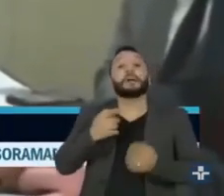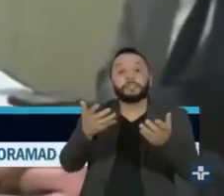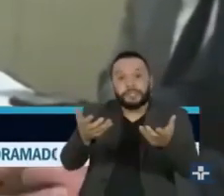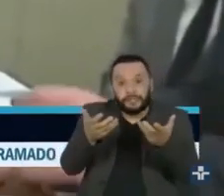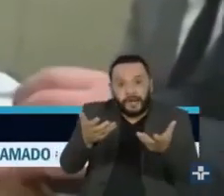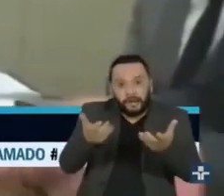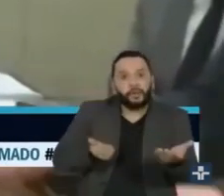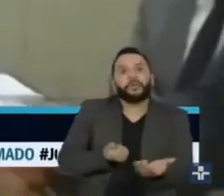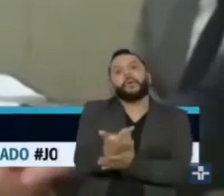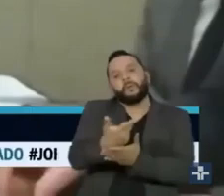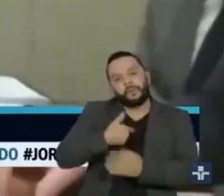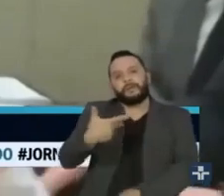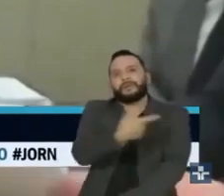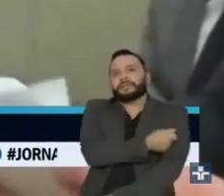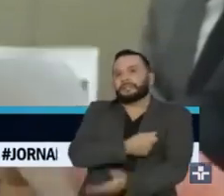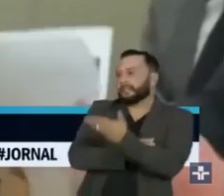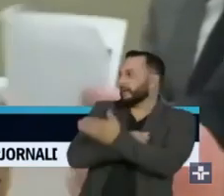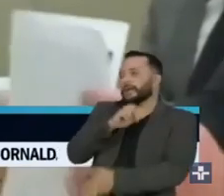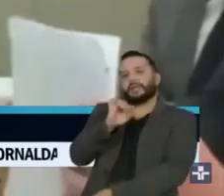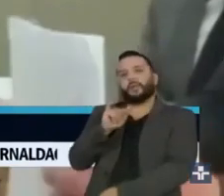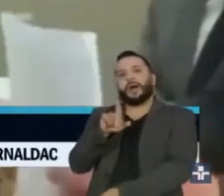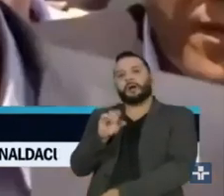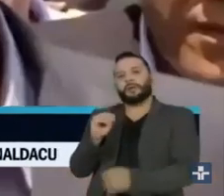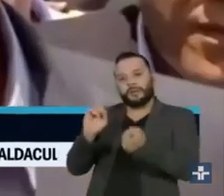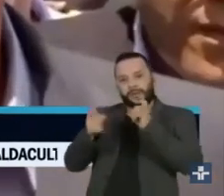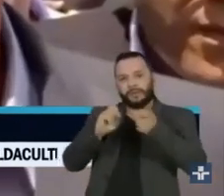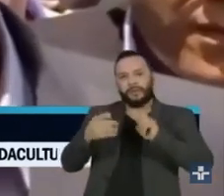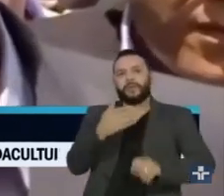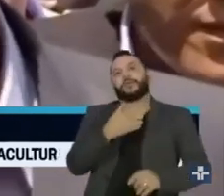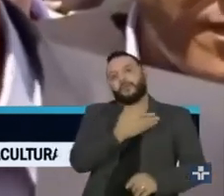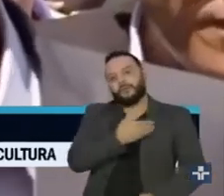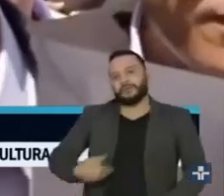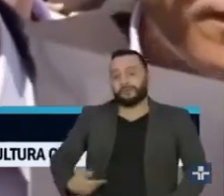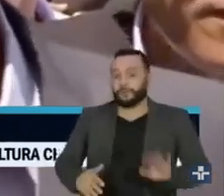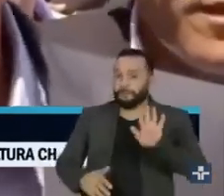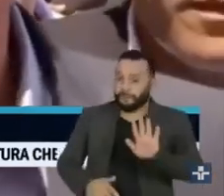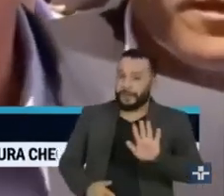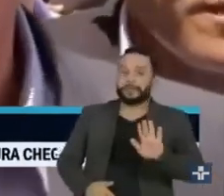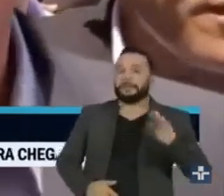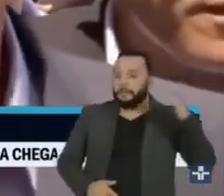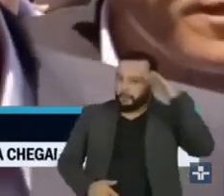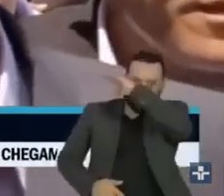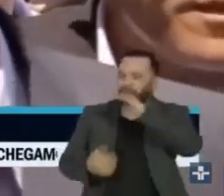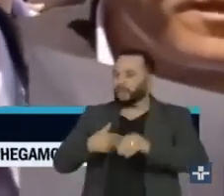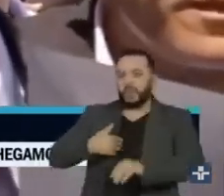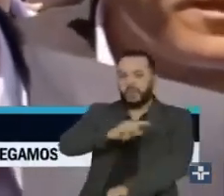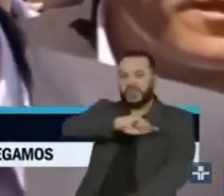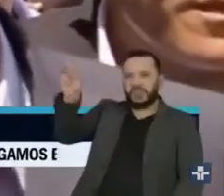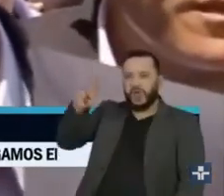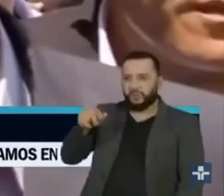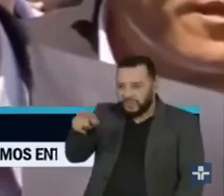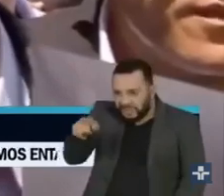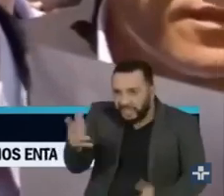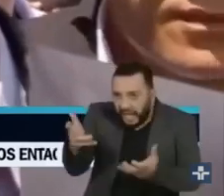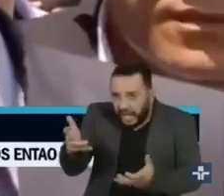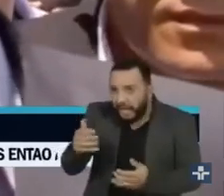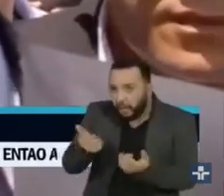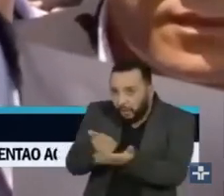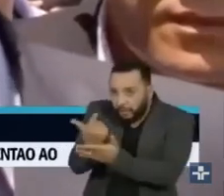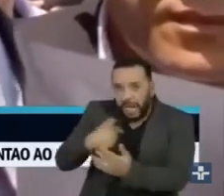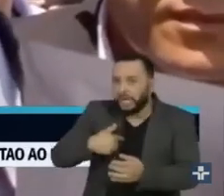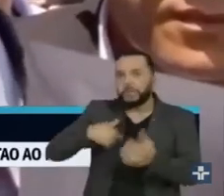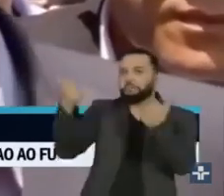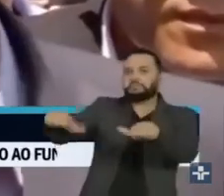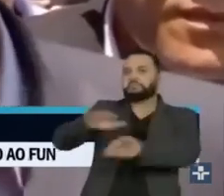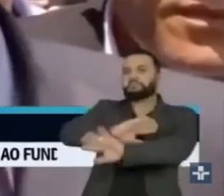ontem por Eduardo Pazuello, após reunião com governadores. Mais uma vez, Bolsonaro desautorizou o ministro da Saúde. Já